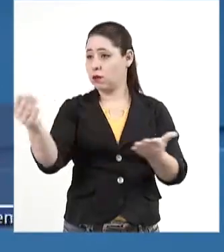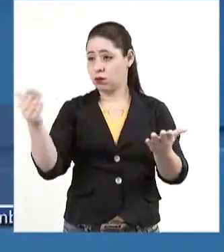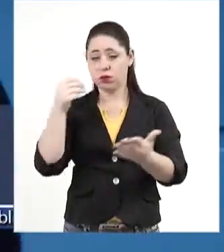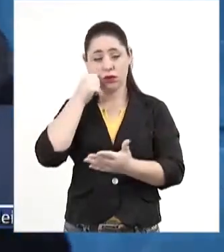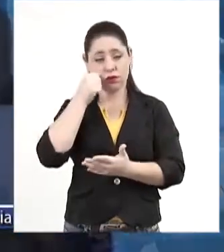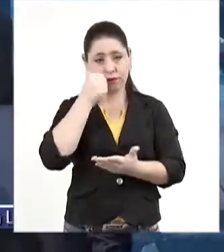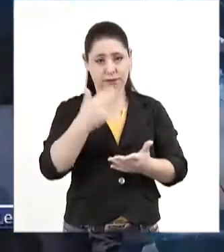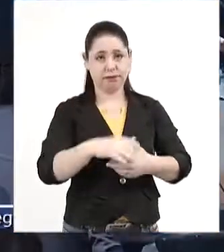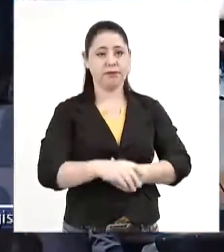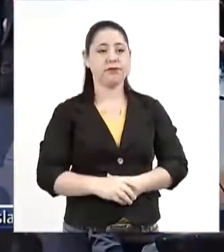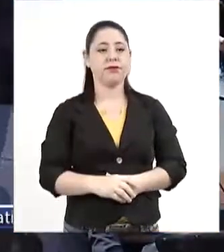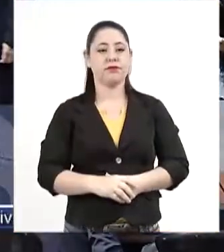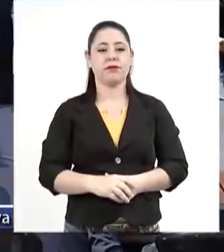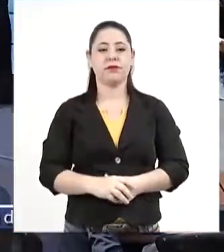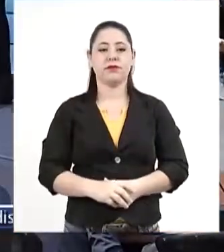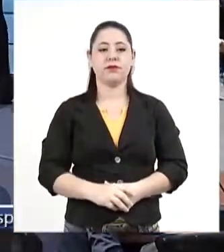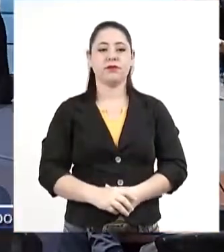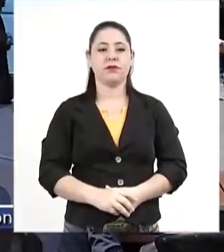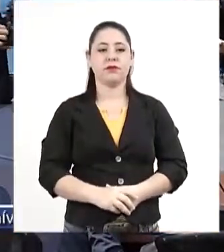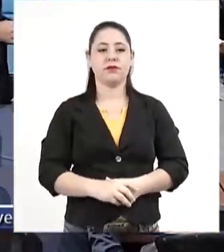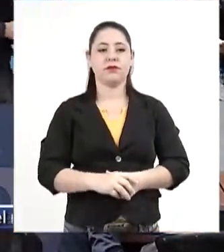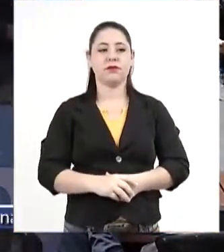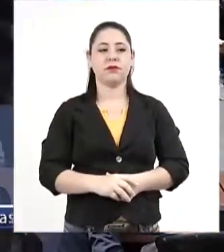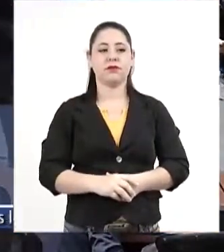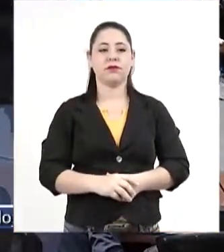mulheres. Amém.